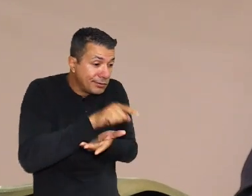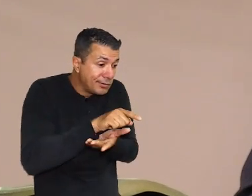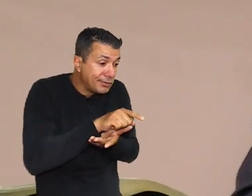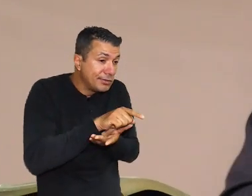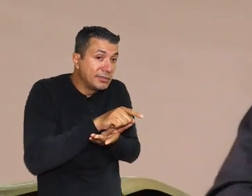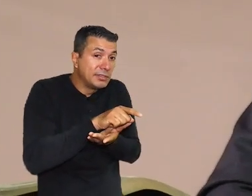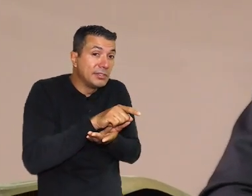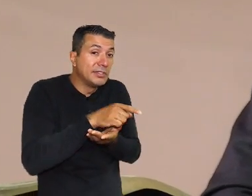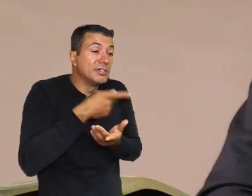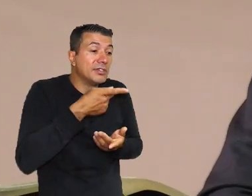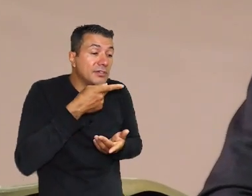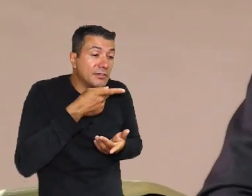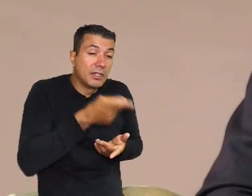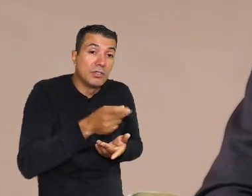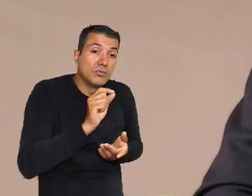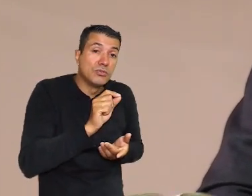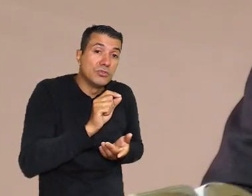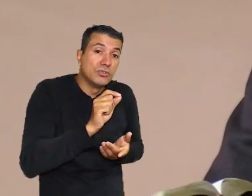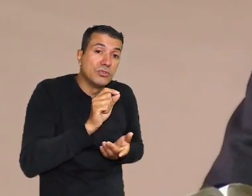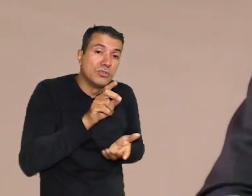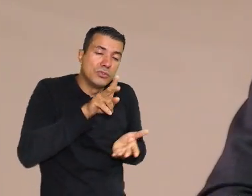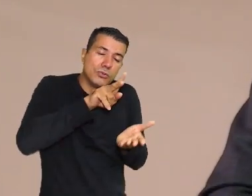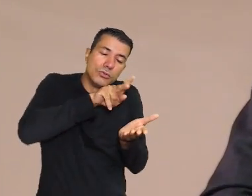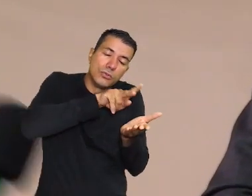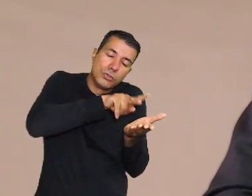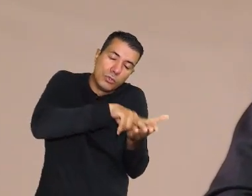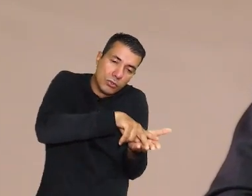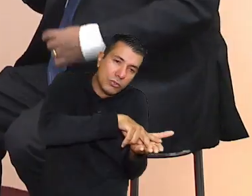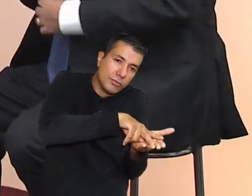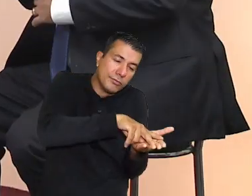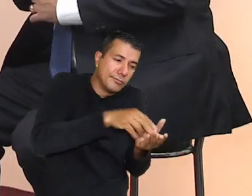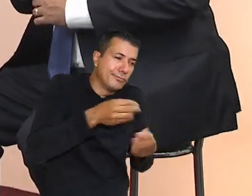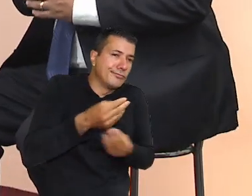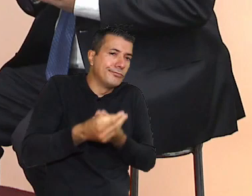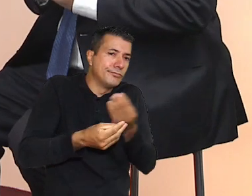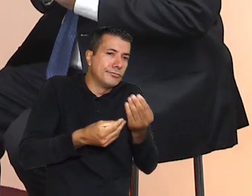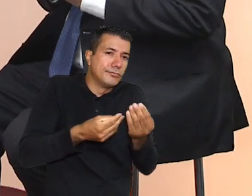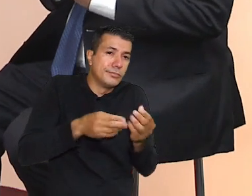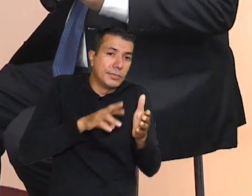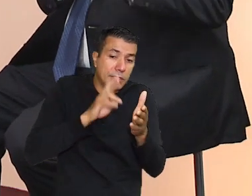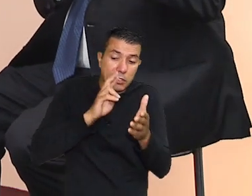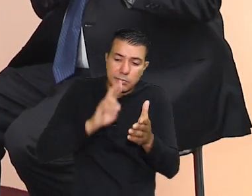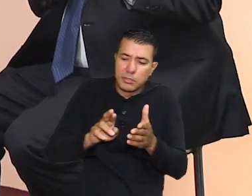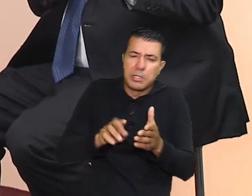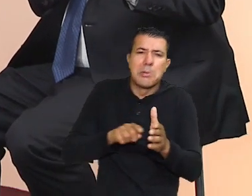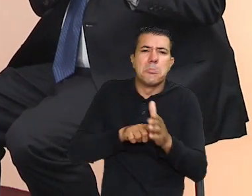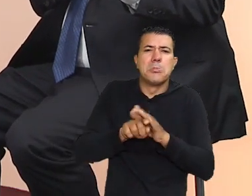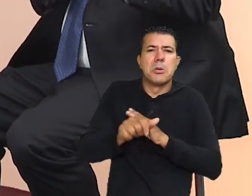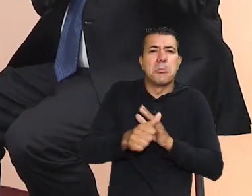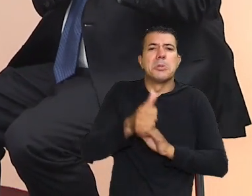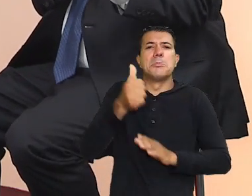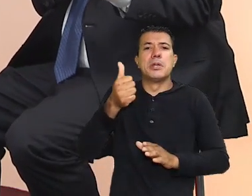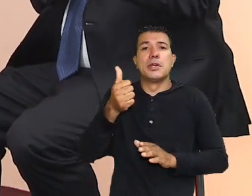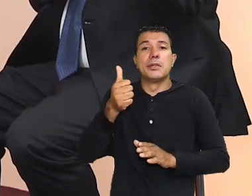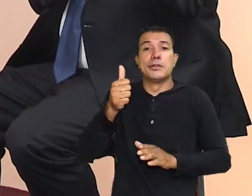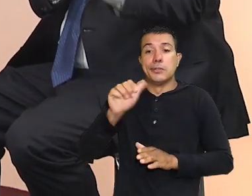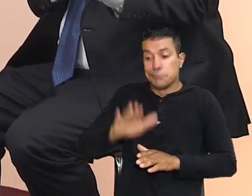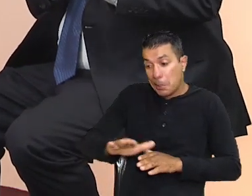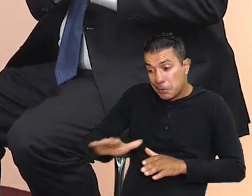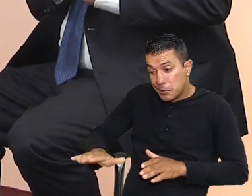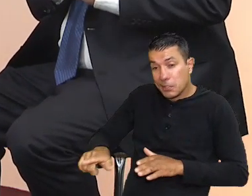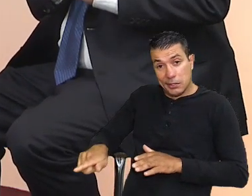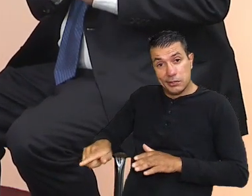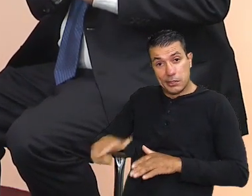eles supunham que tivesse falado do repouso do sono. E respondendo à pergunta, o primeiro caso, uma menina